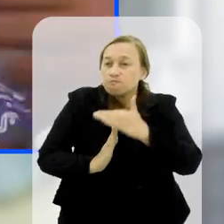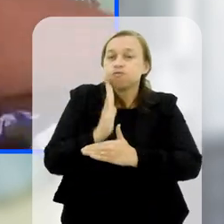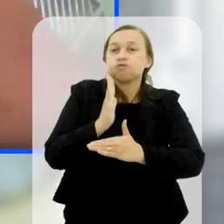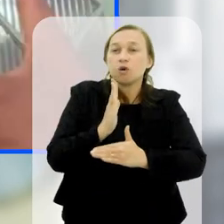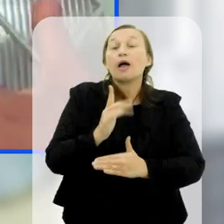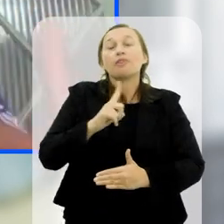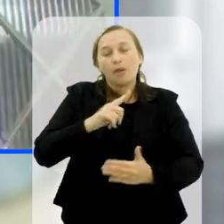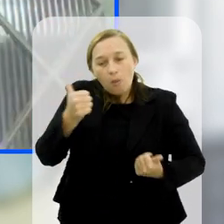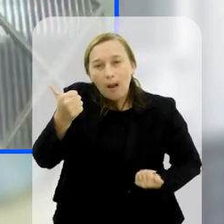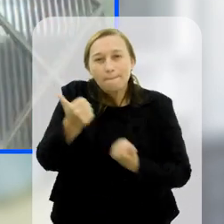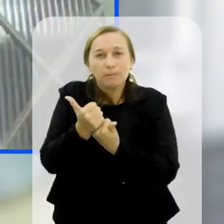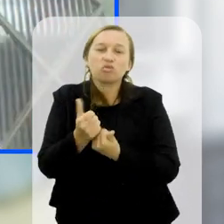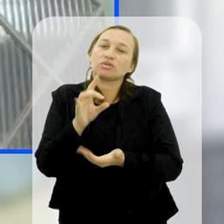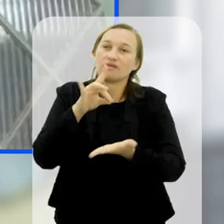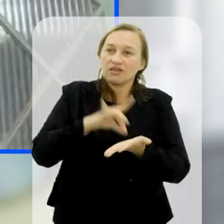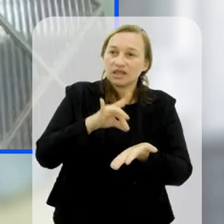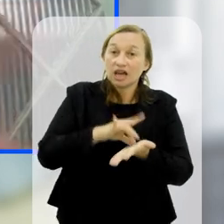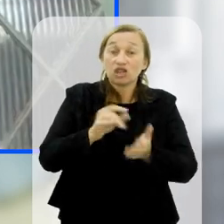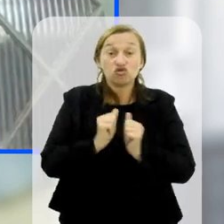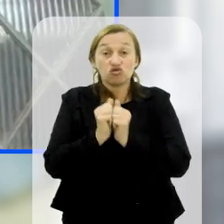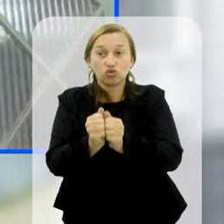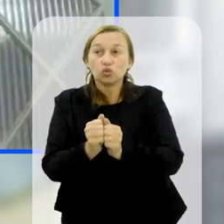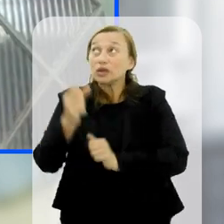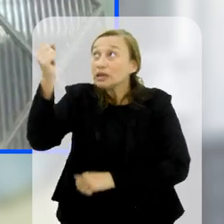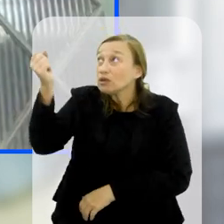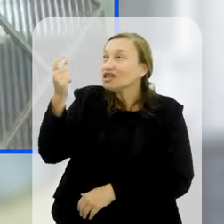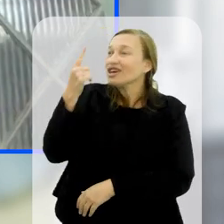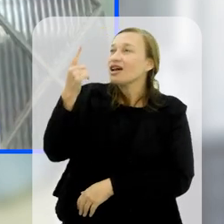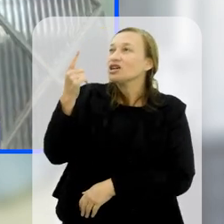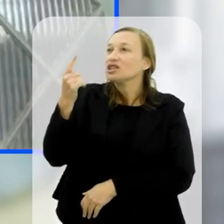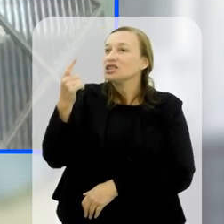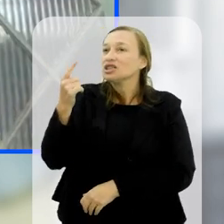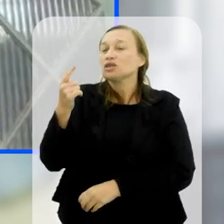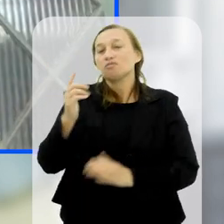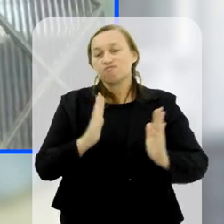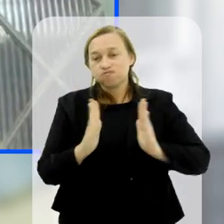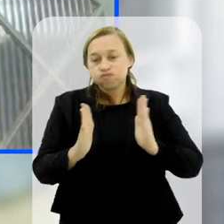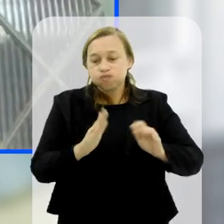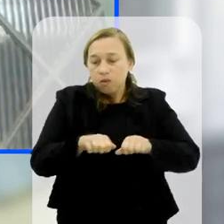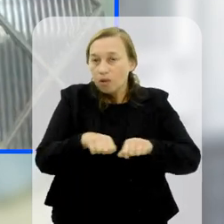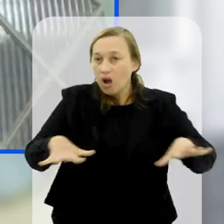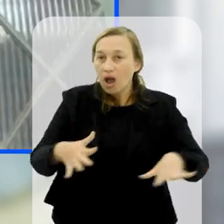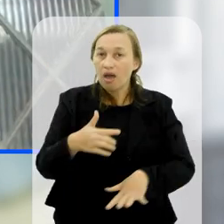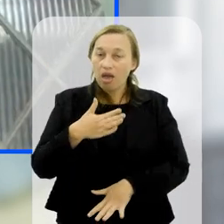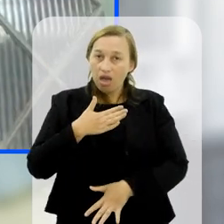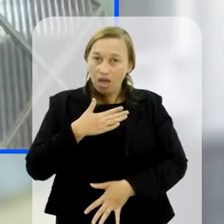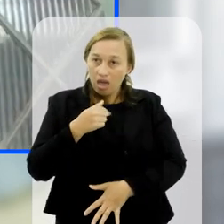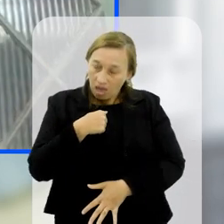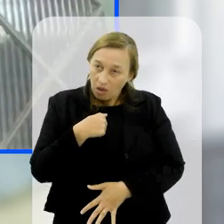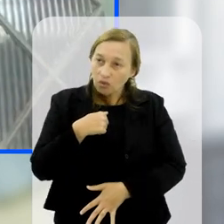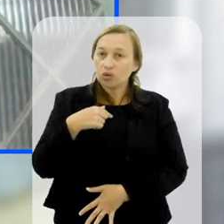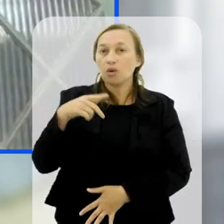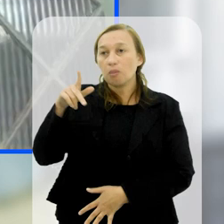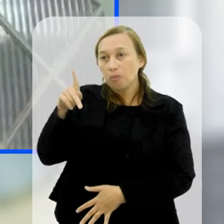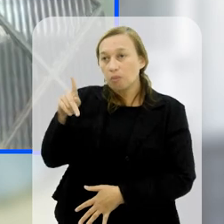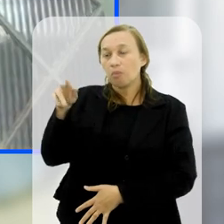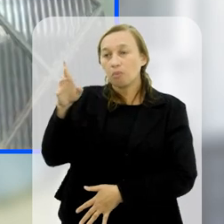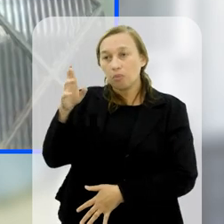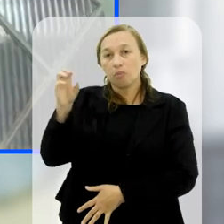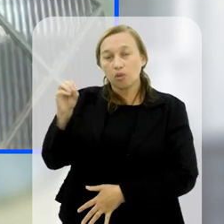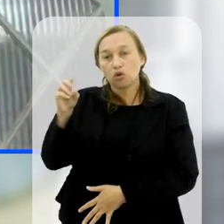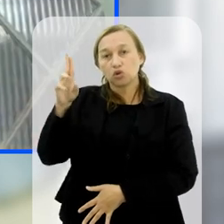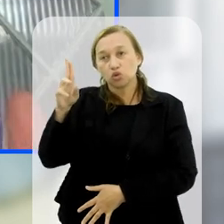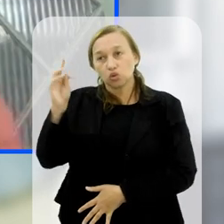né? Ter um apoio, na verdade, junto. Então, inspirado nisso, durante a pandemia, eu e o produtor